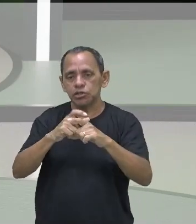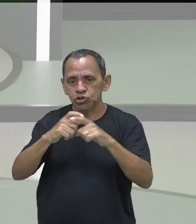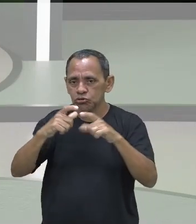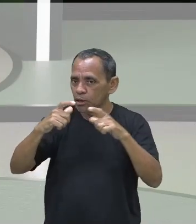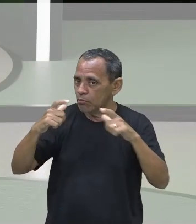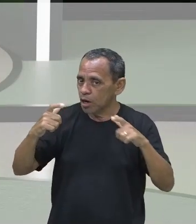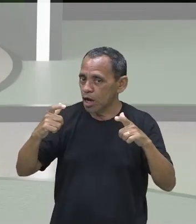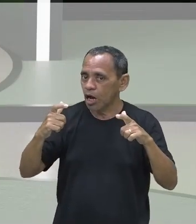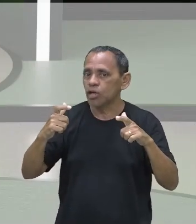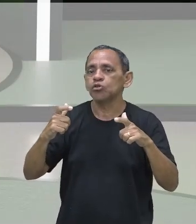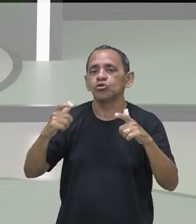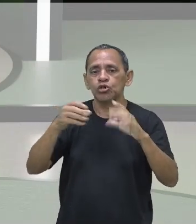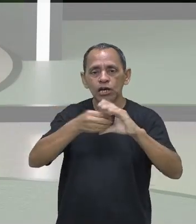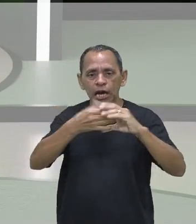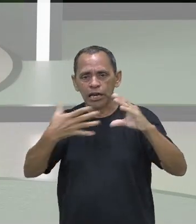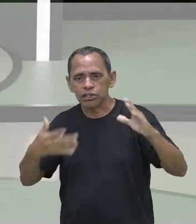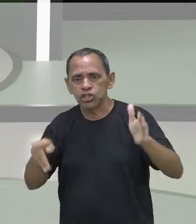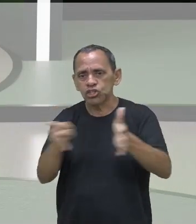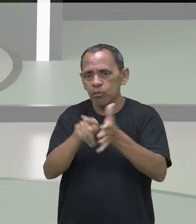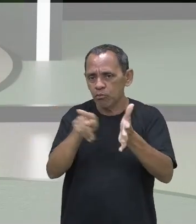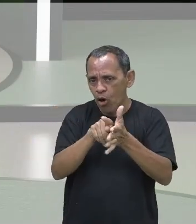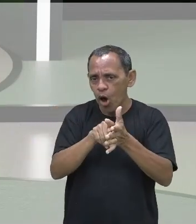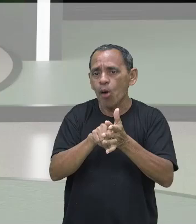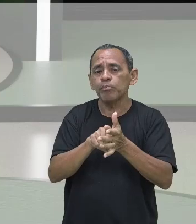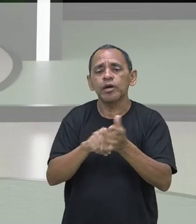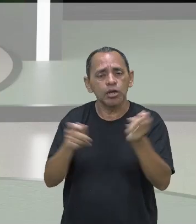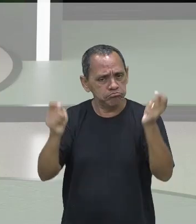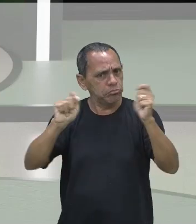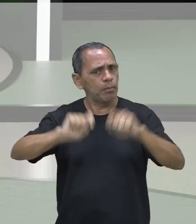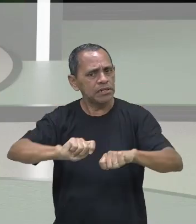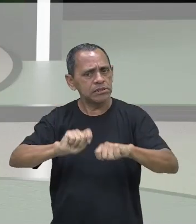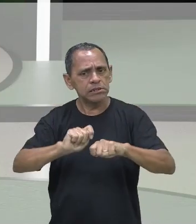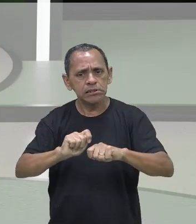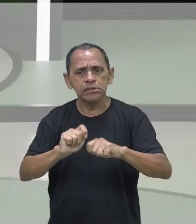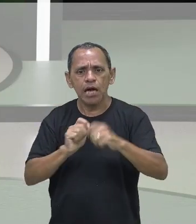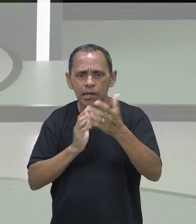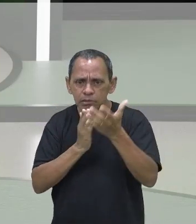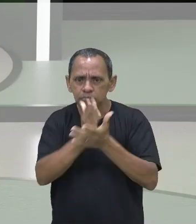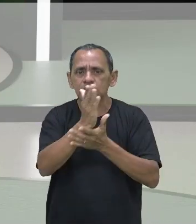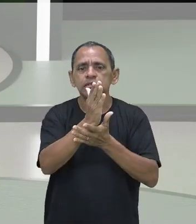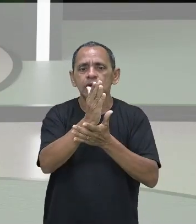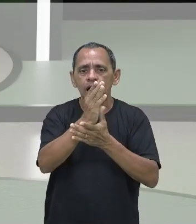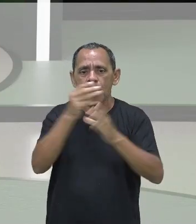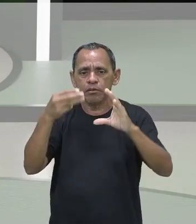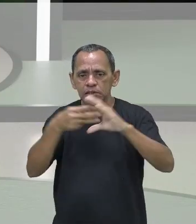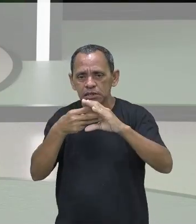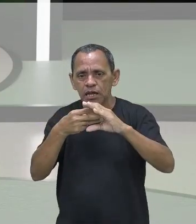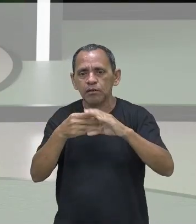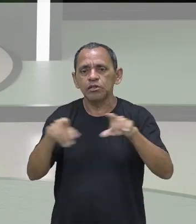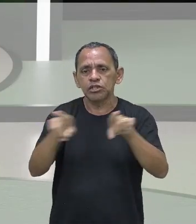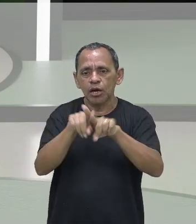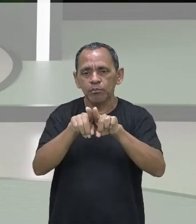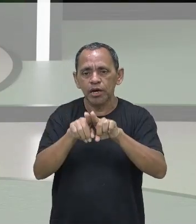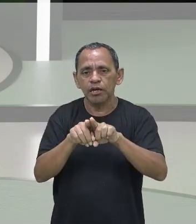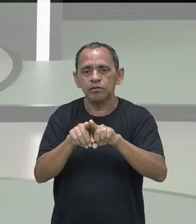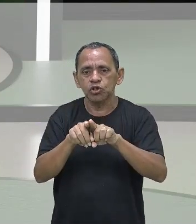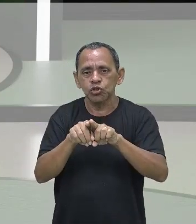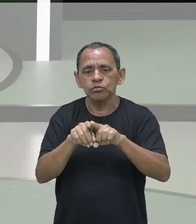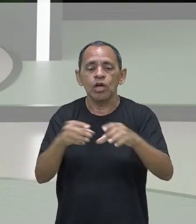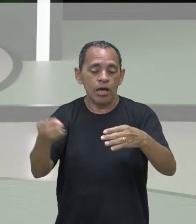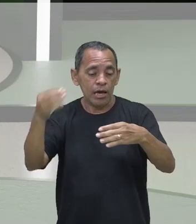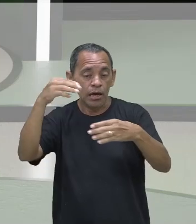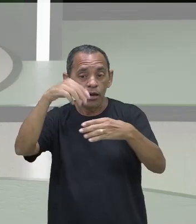que permitam essa permeabilidade celular. A outra parte aqui, ó, é o meio intracelular. Então vejam que ela tem